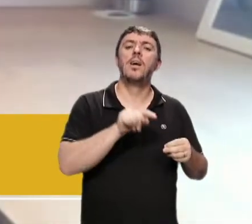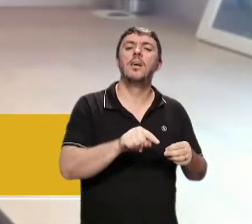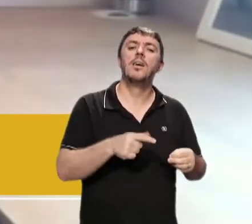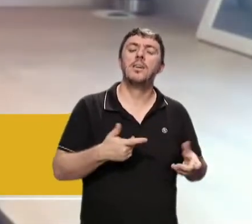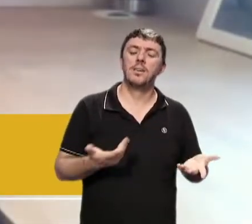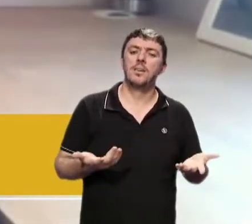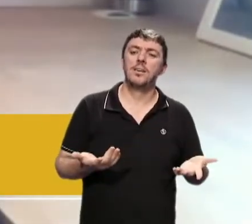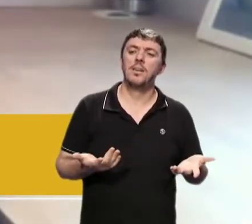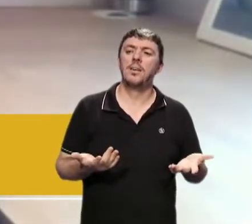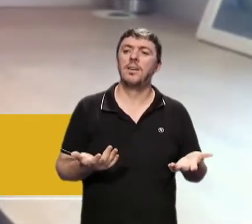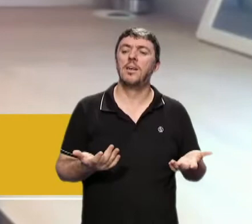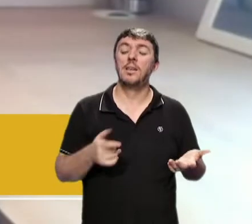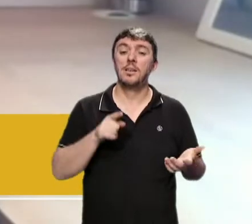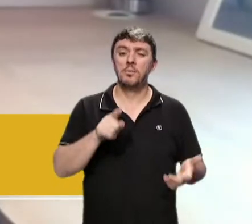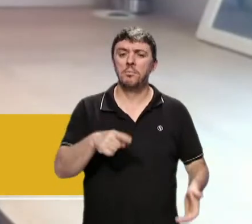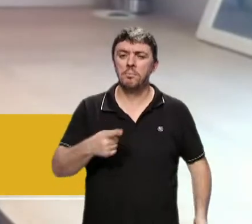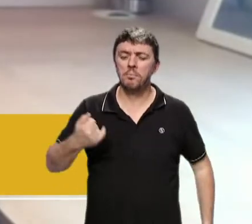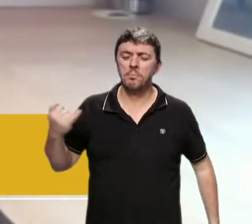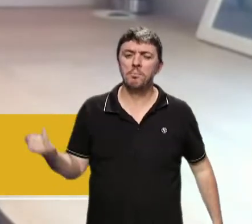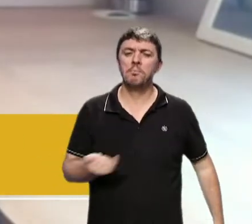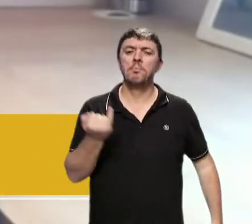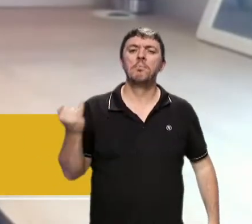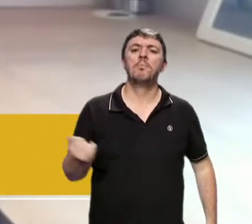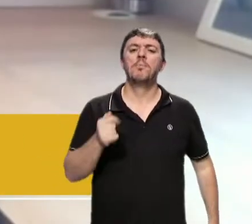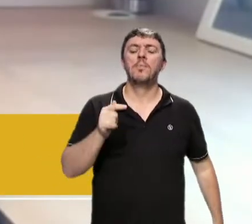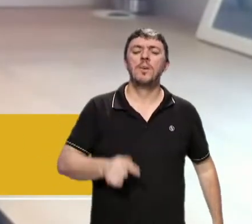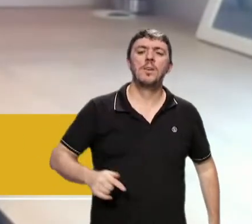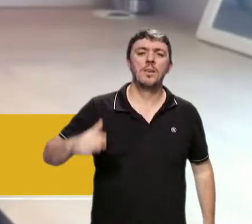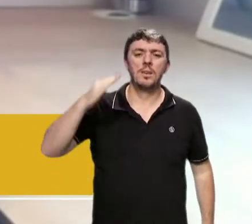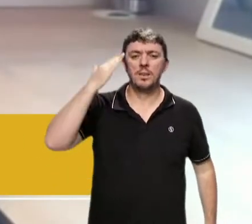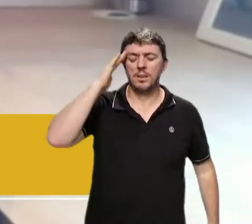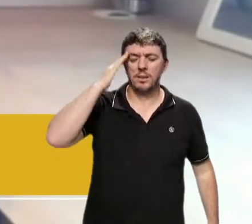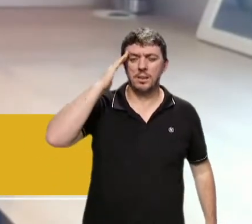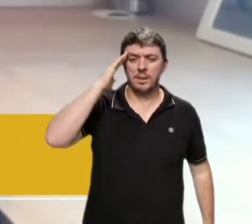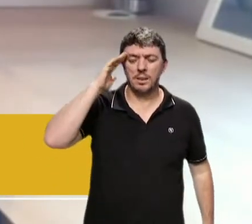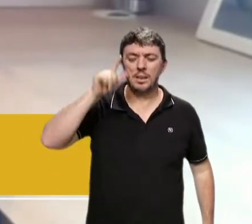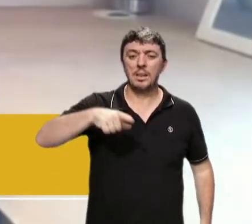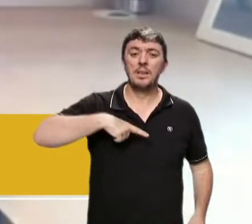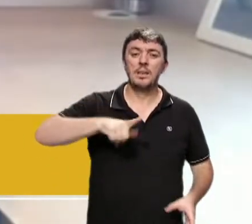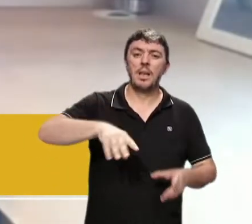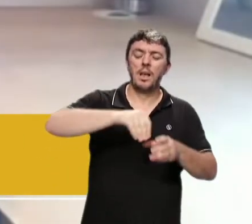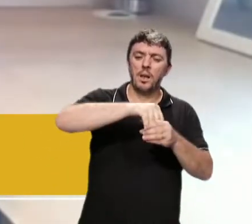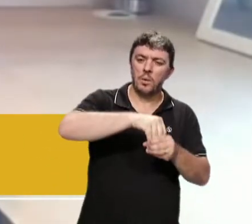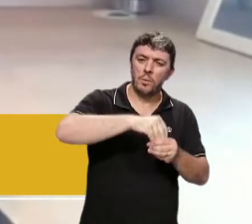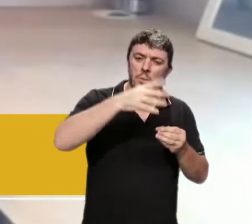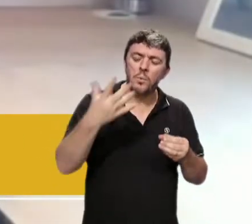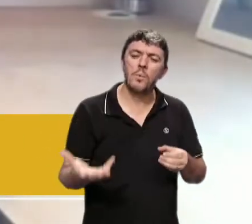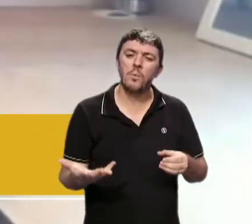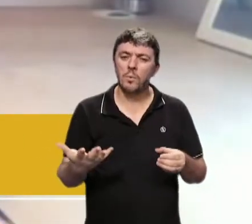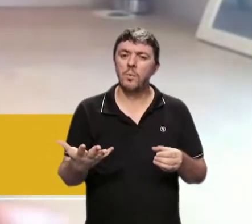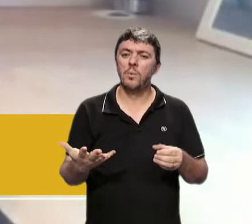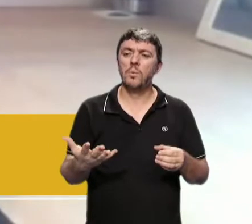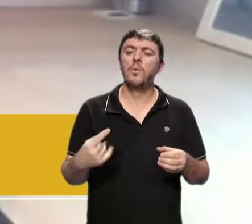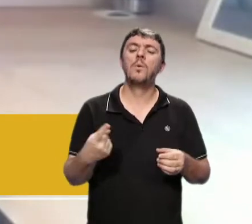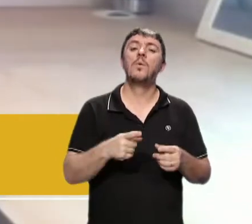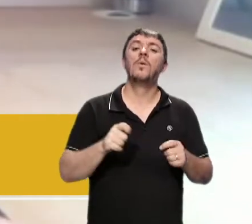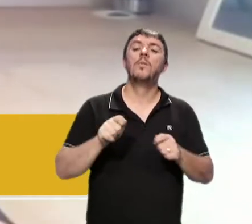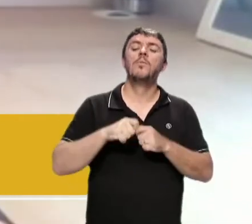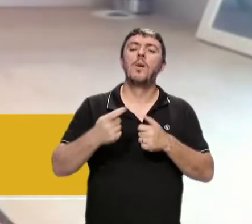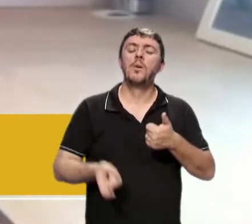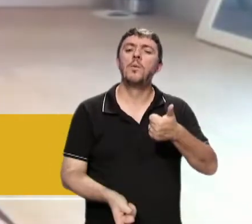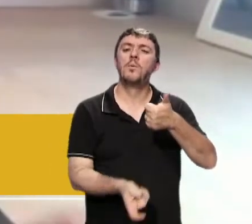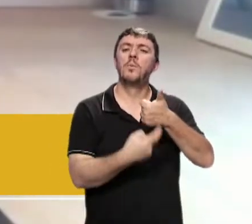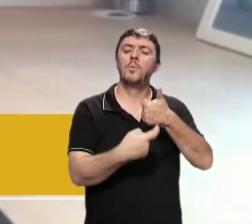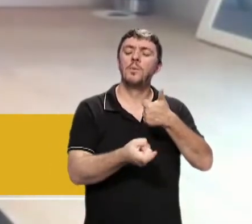trabalhando. Então é muito importante a gente entender que todos os conteúdos e o que a gente faz, as nossas